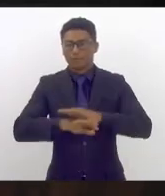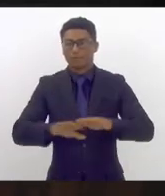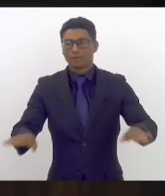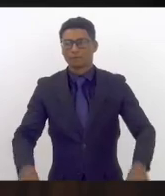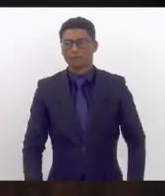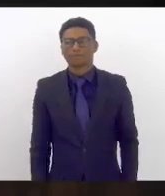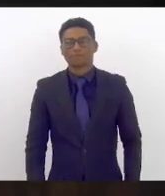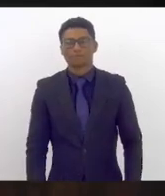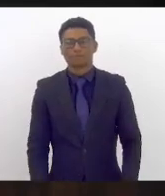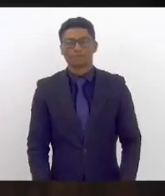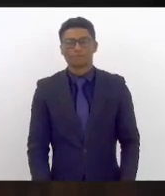presente exceção